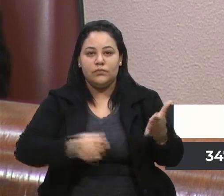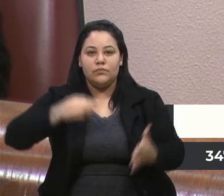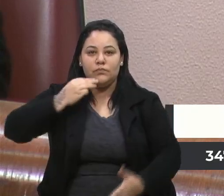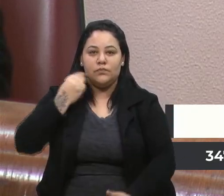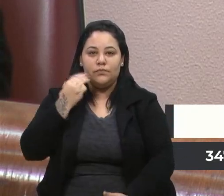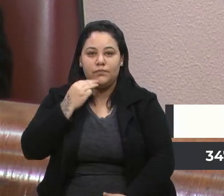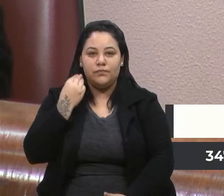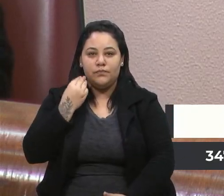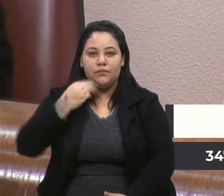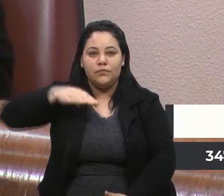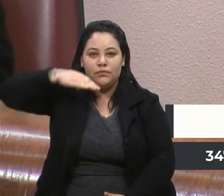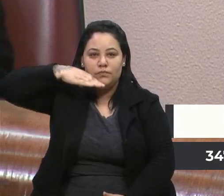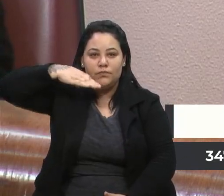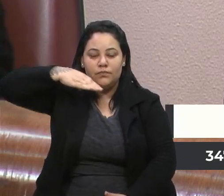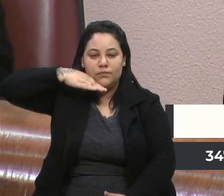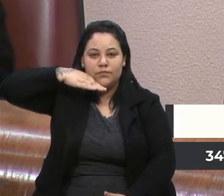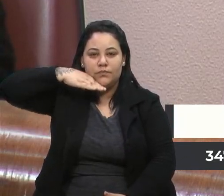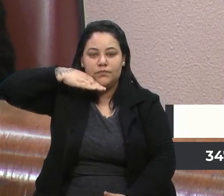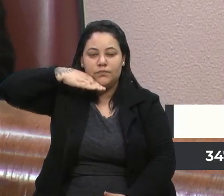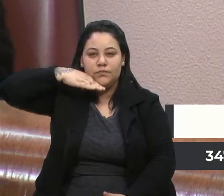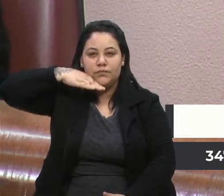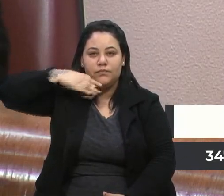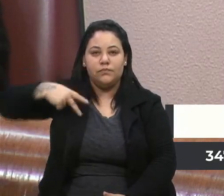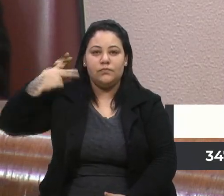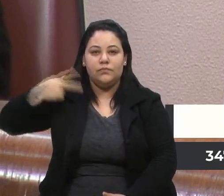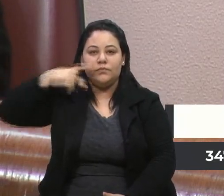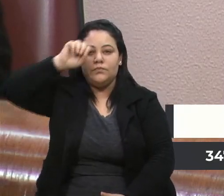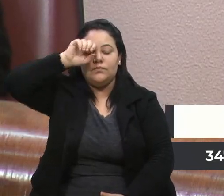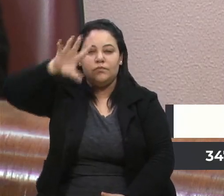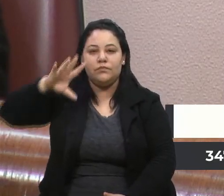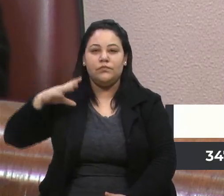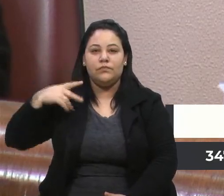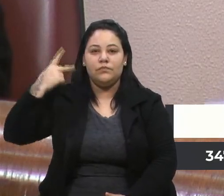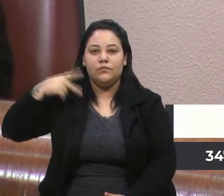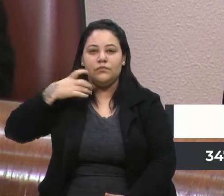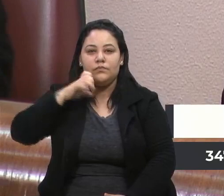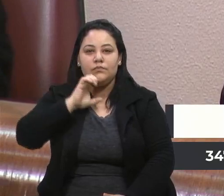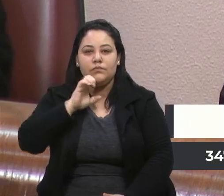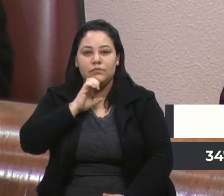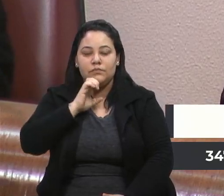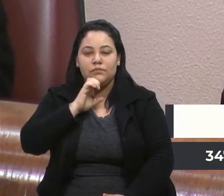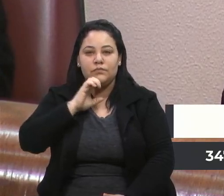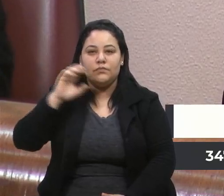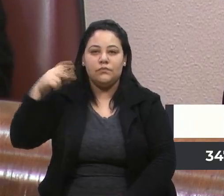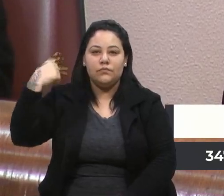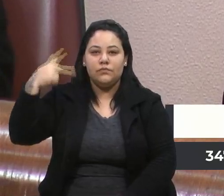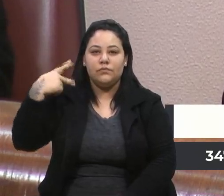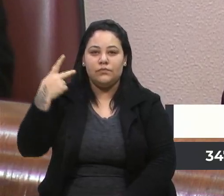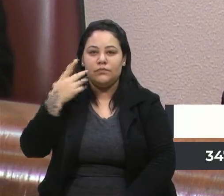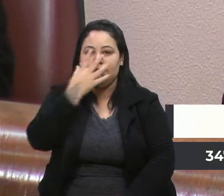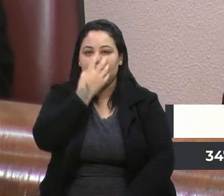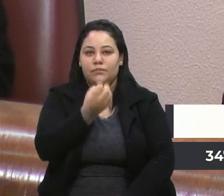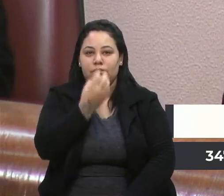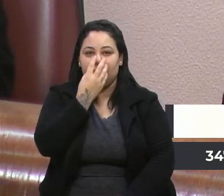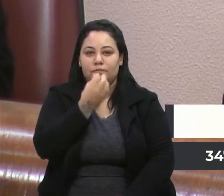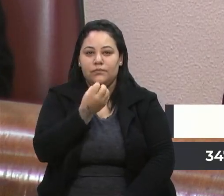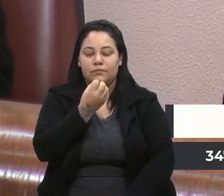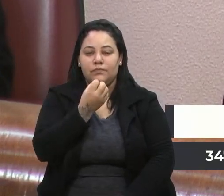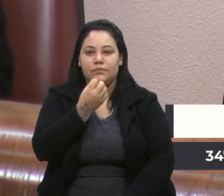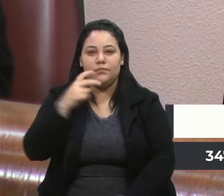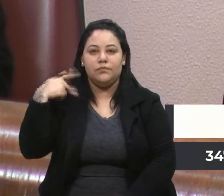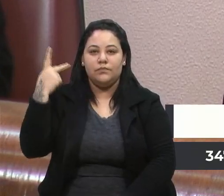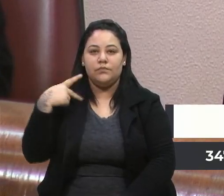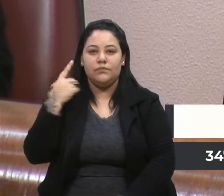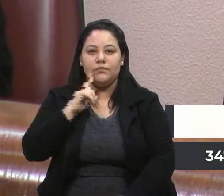Santos, vereador Alexandre Bortoluz, vereador Lisandro Fiuza, vereadora Estela Balardim, vereador Gilfredo Otto de Camilles,